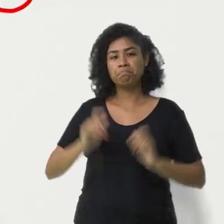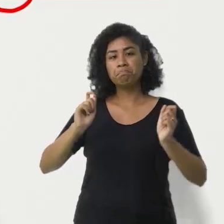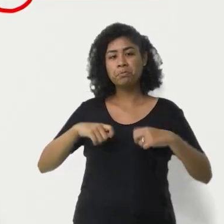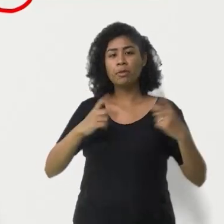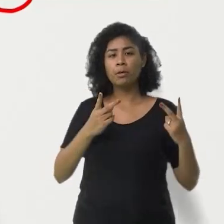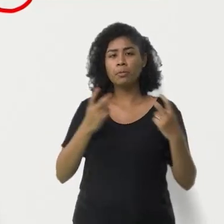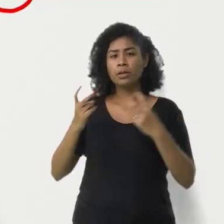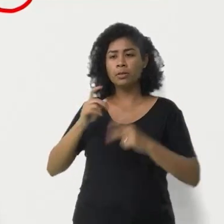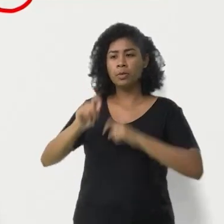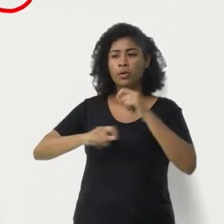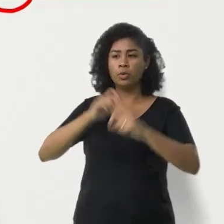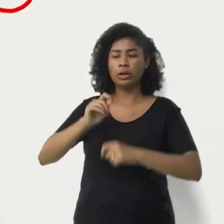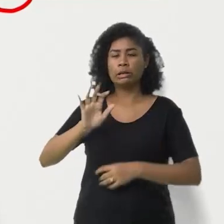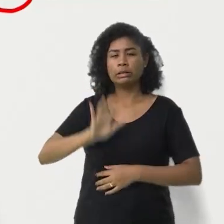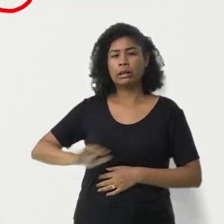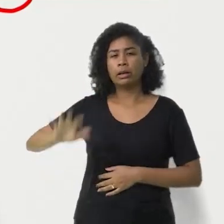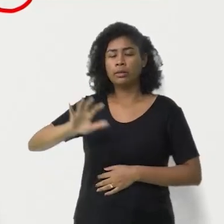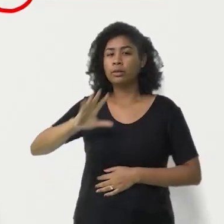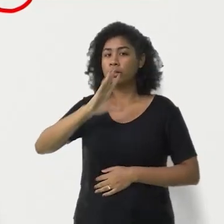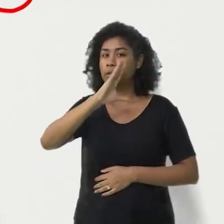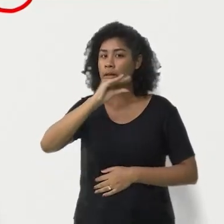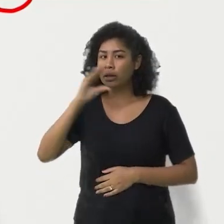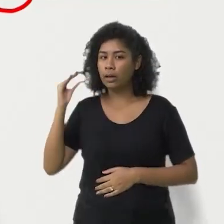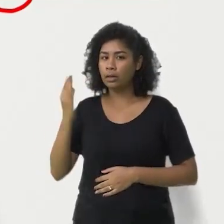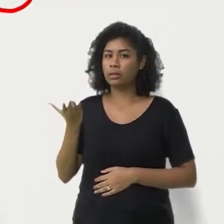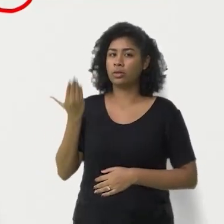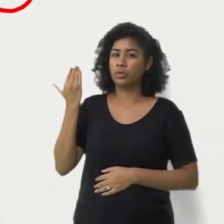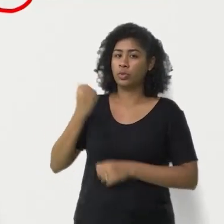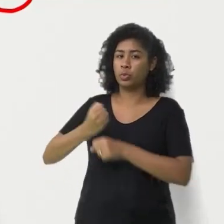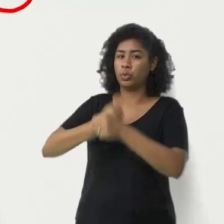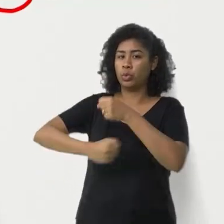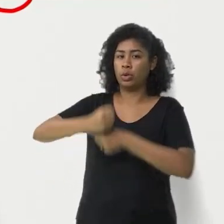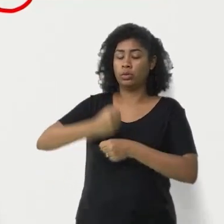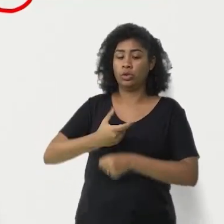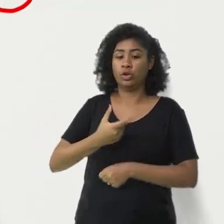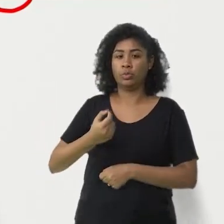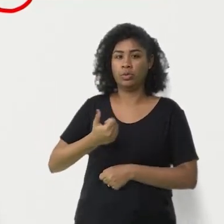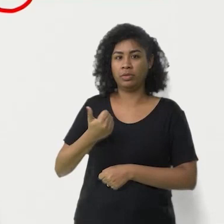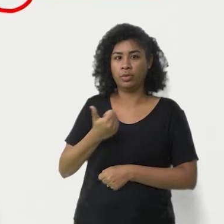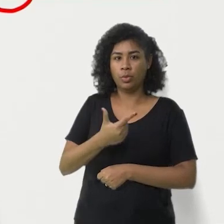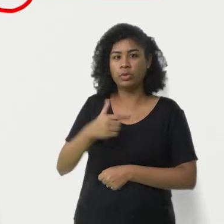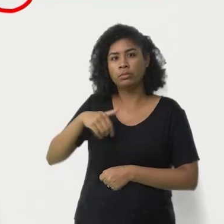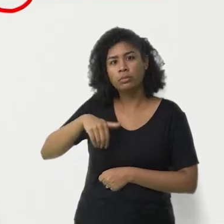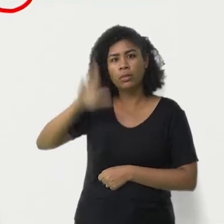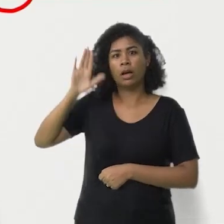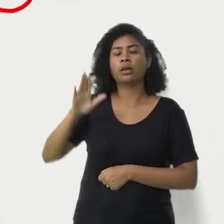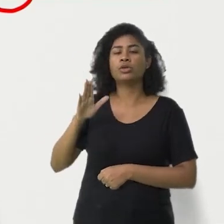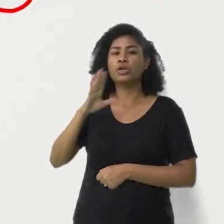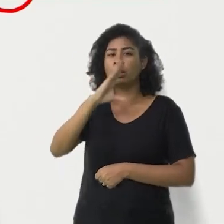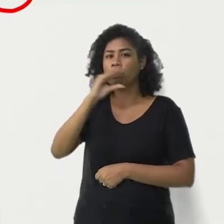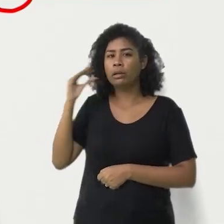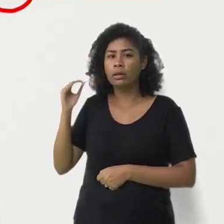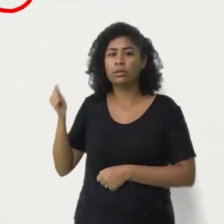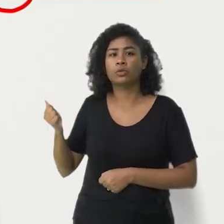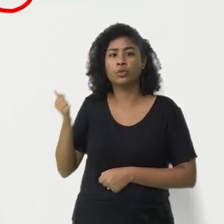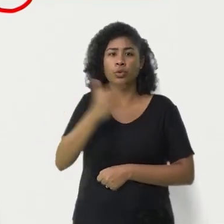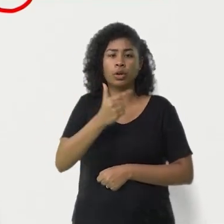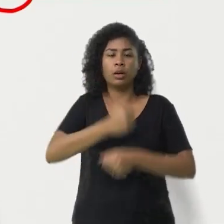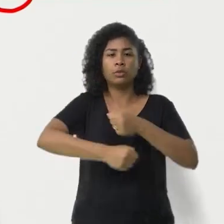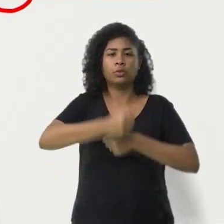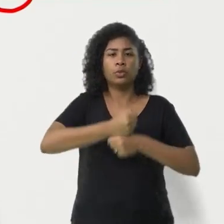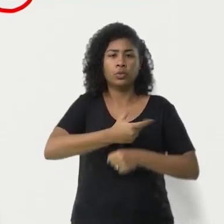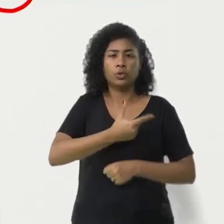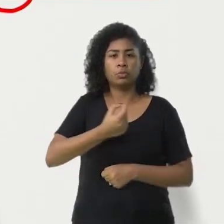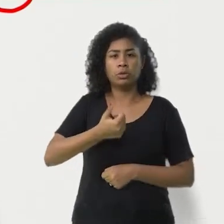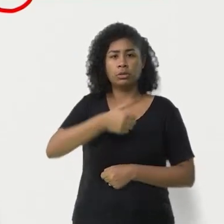parte de crianças, aí em 2012 era maior do que a de 2019.